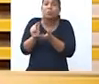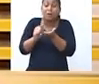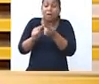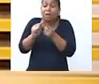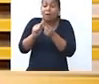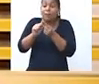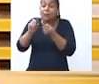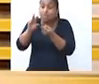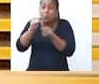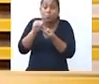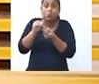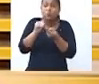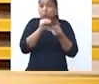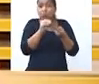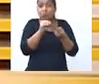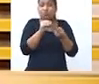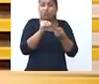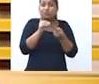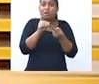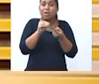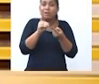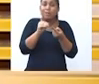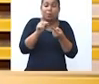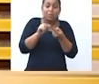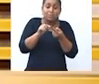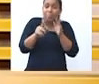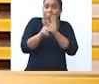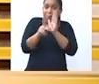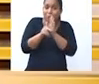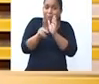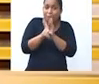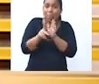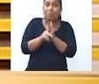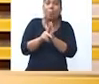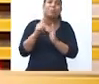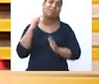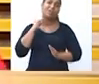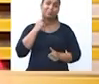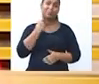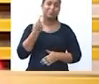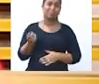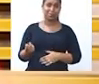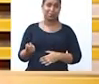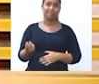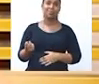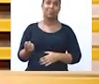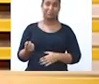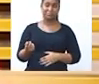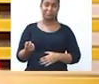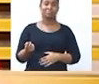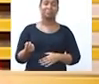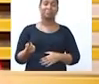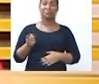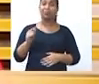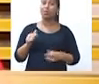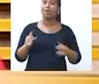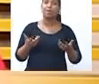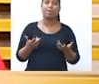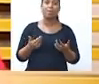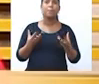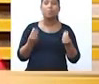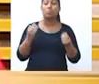digital do fundo dessa impressão digital. Do que seria a sujeira, vamos dizer assim. Isso, exatamente. E isso é